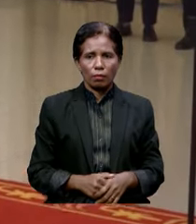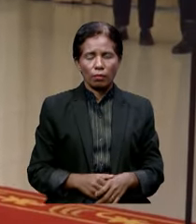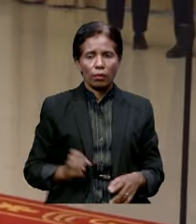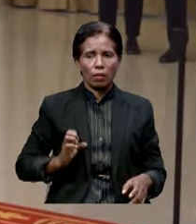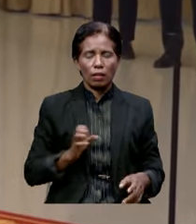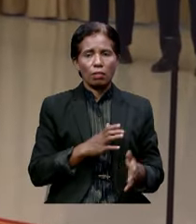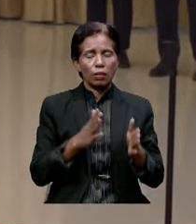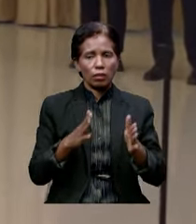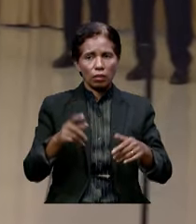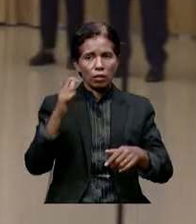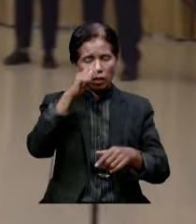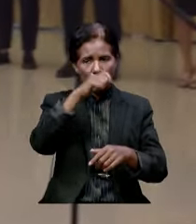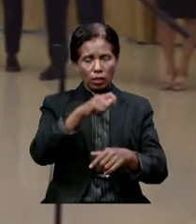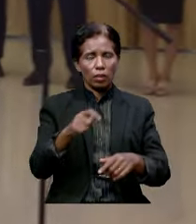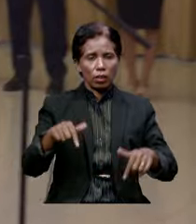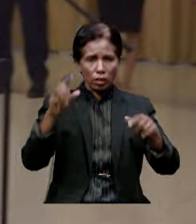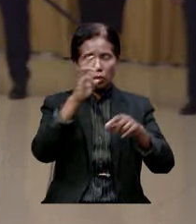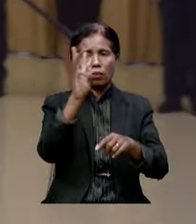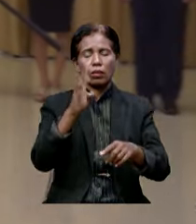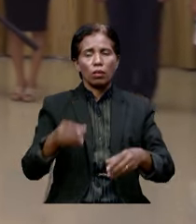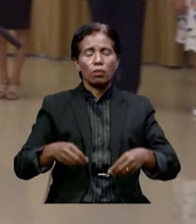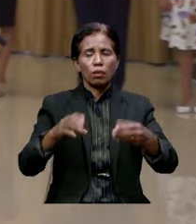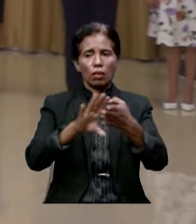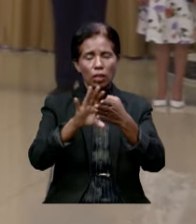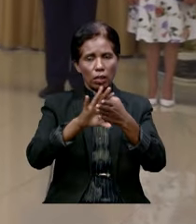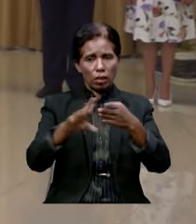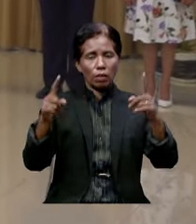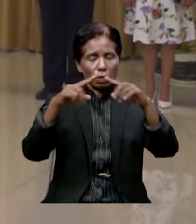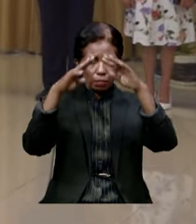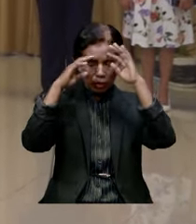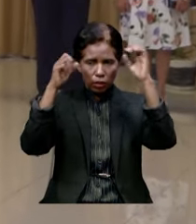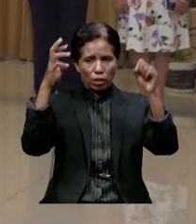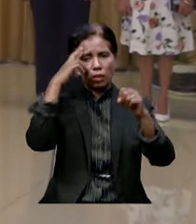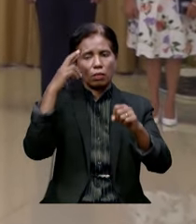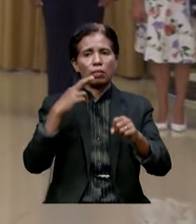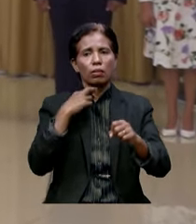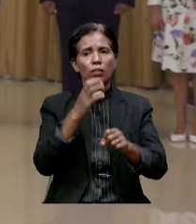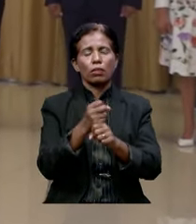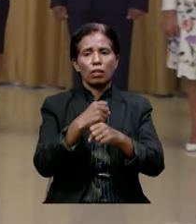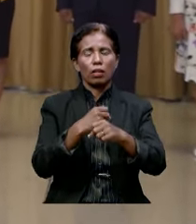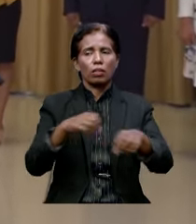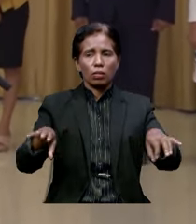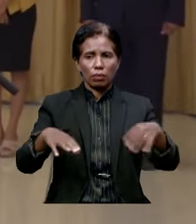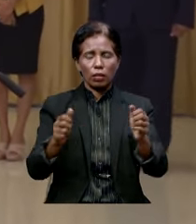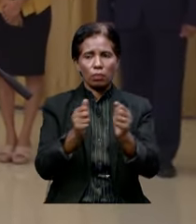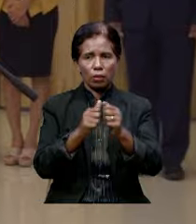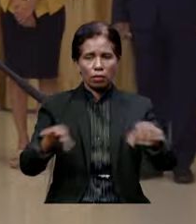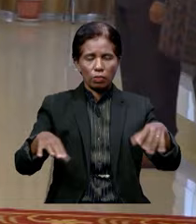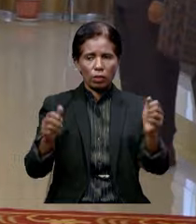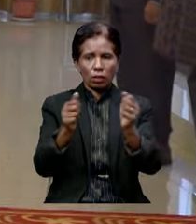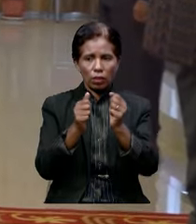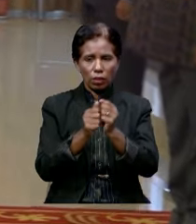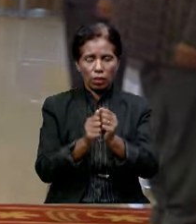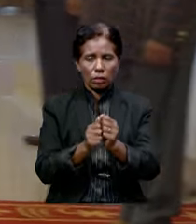Tailândia Timor-Leste, quarta-feira, entrega carta credencial para o presidente da República, Zera Muzorta, onde há uma missão atualmente em cooperação bilateral